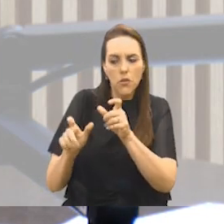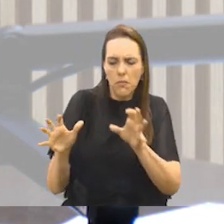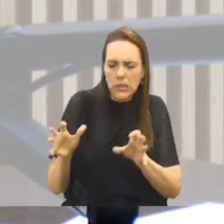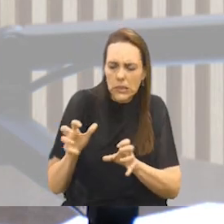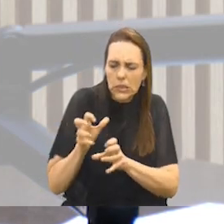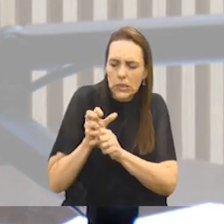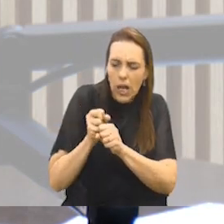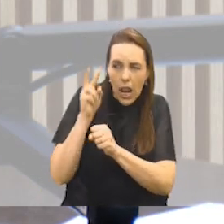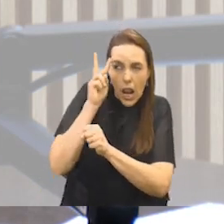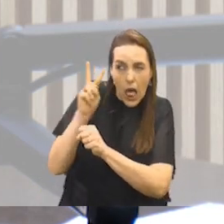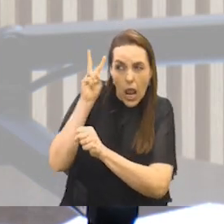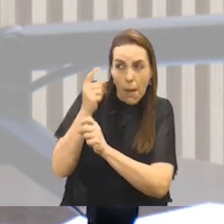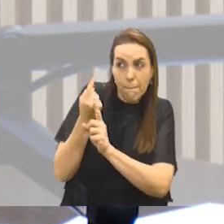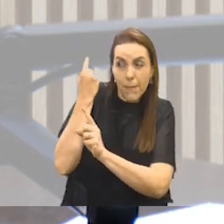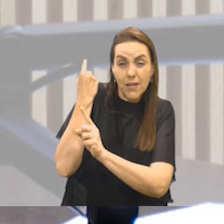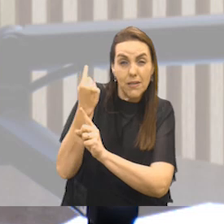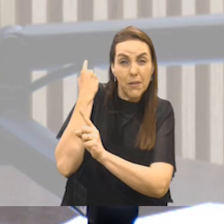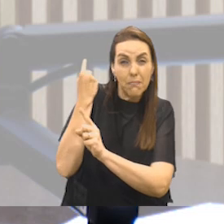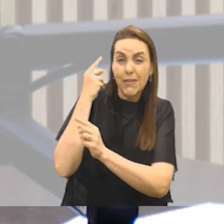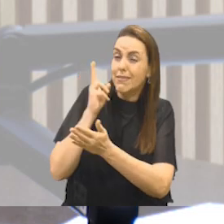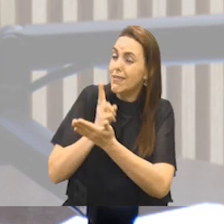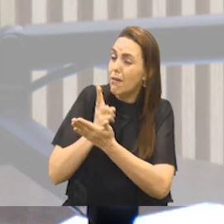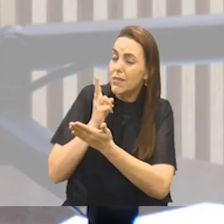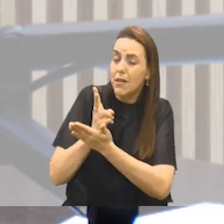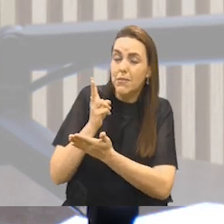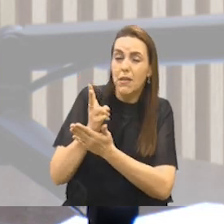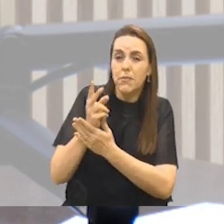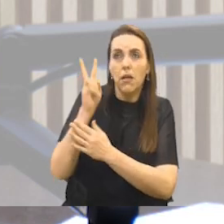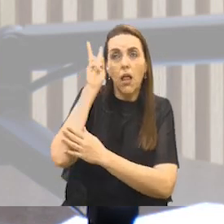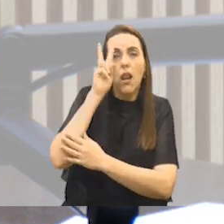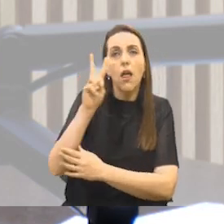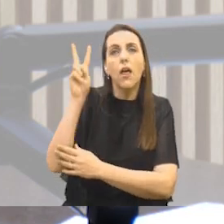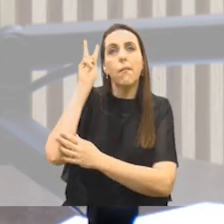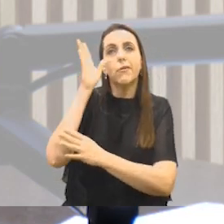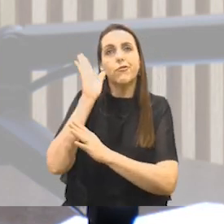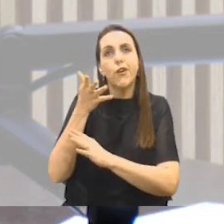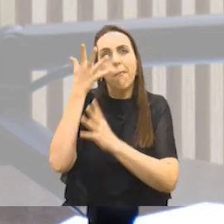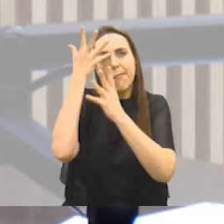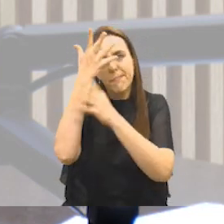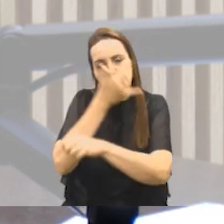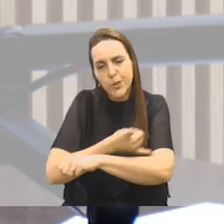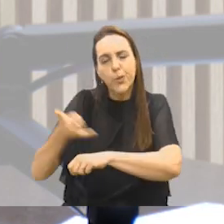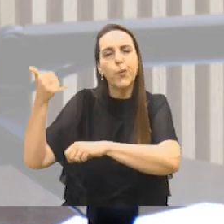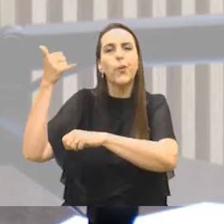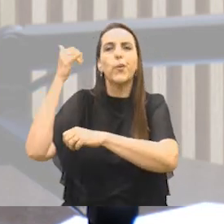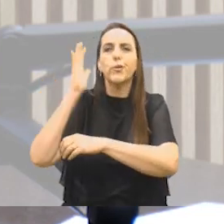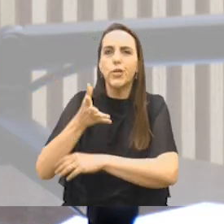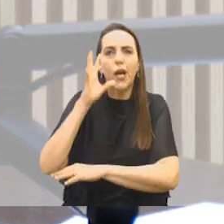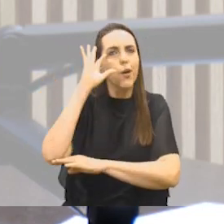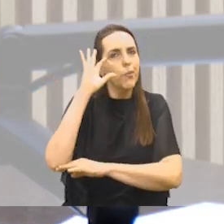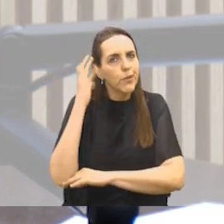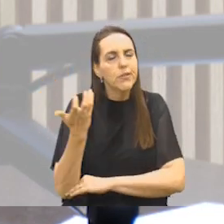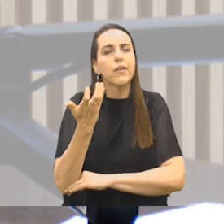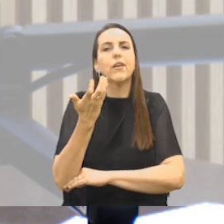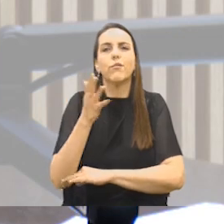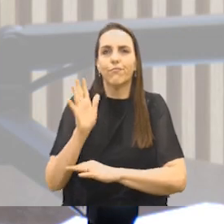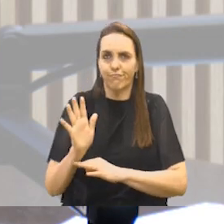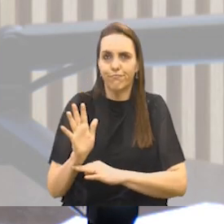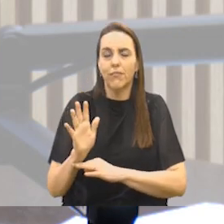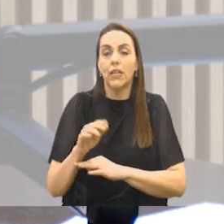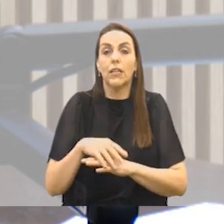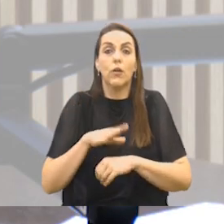muitas pessoas que são apegadas ao passado. Vivem o tempo inteiro lembrando de coisas que já foram, de situações que